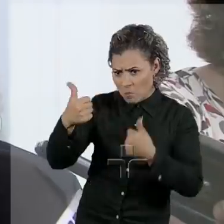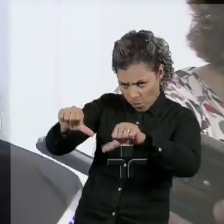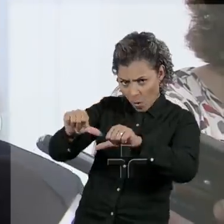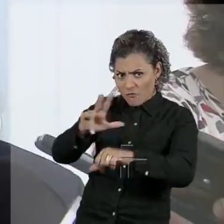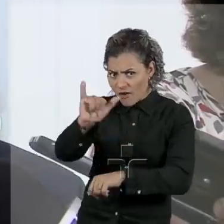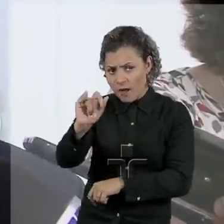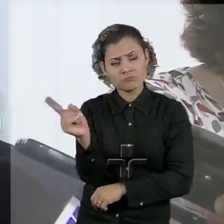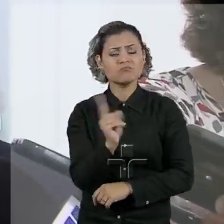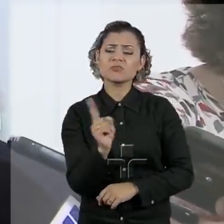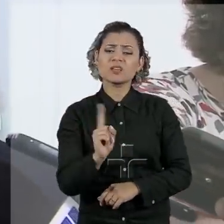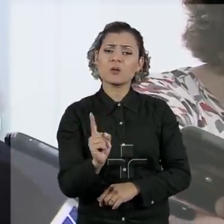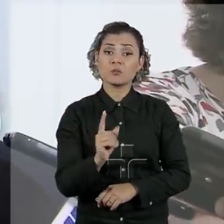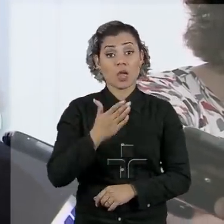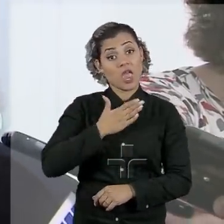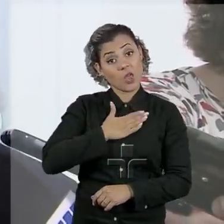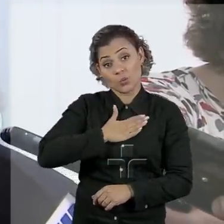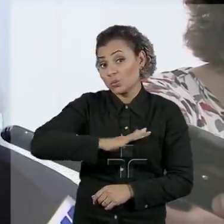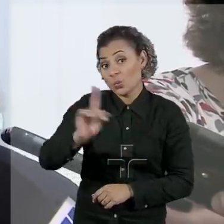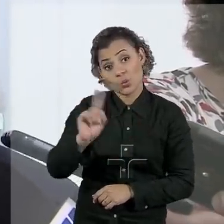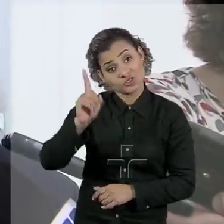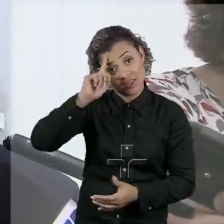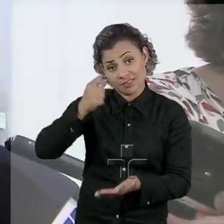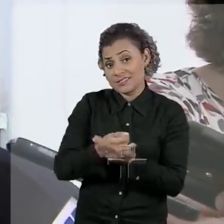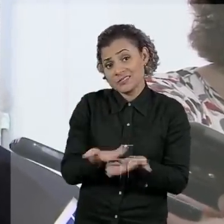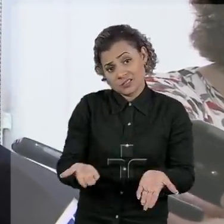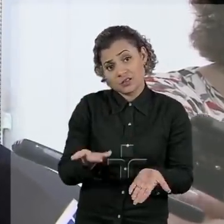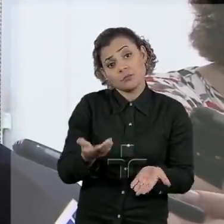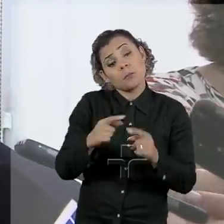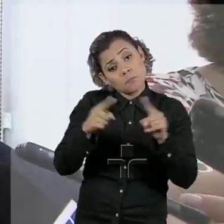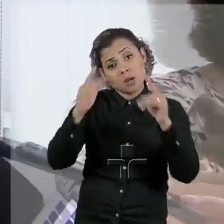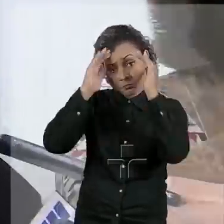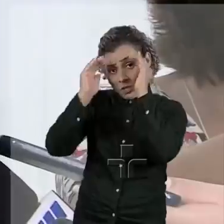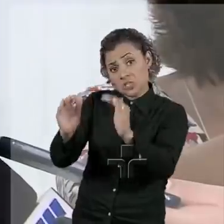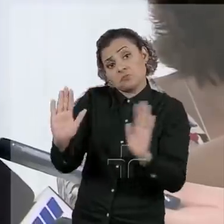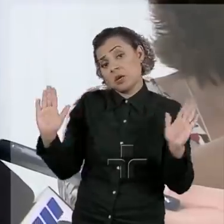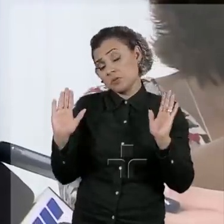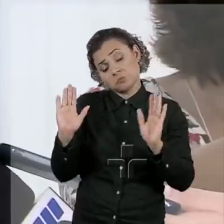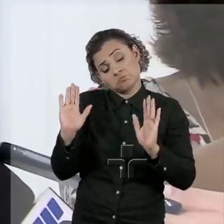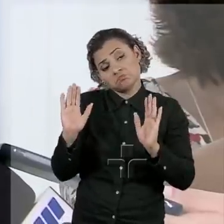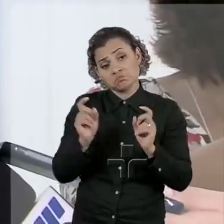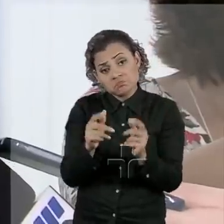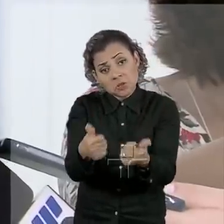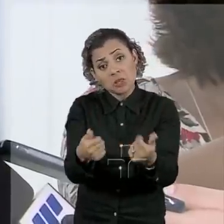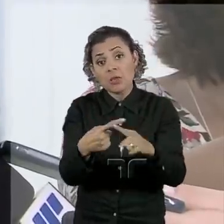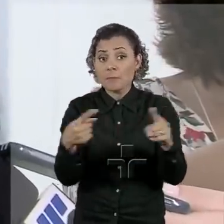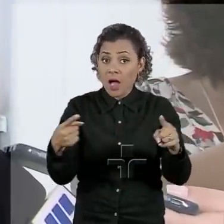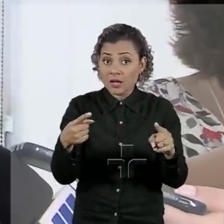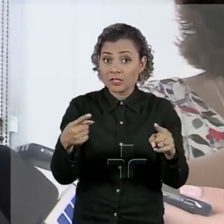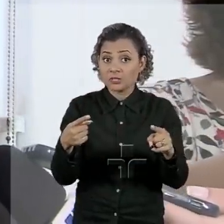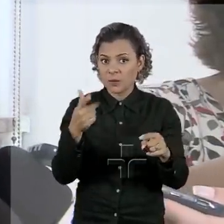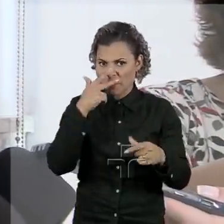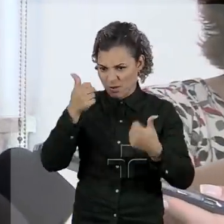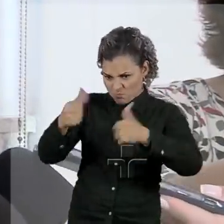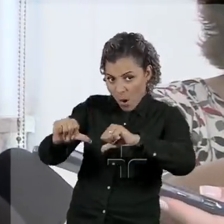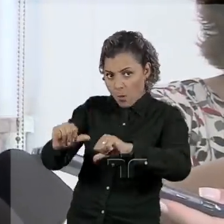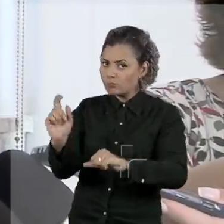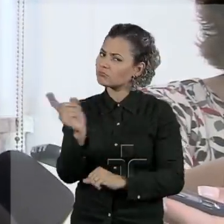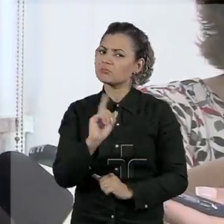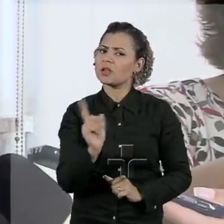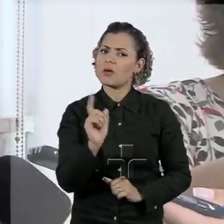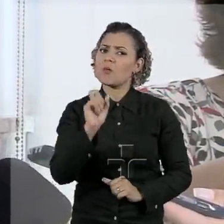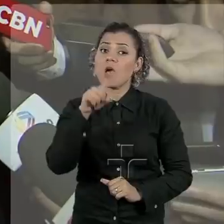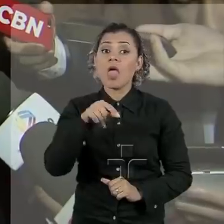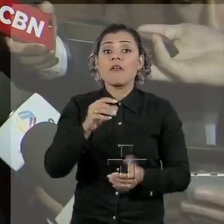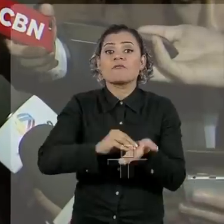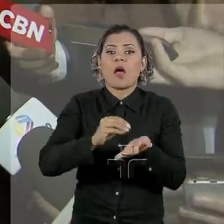mudança. Embora eu não tenha gostado, evidentemente, da decisão, nós respeitamos a decisão do parlamento. Não me parece que seria possível um veto, mas é uma questão que ainda não